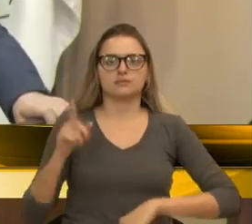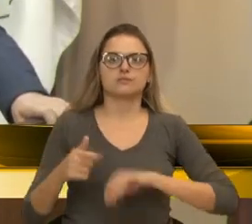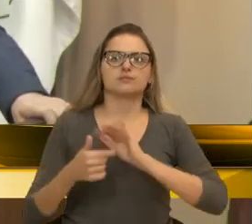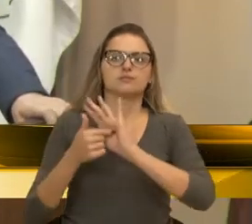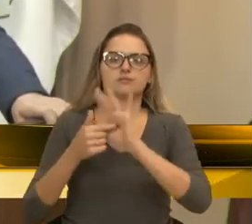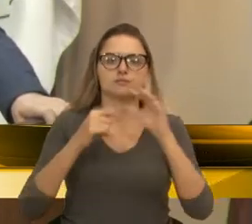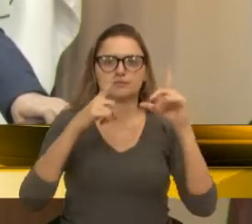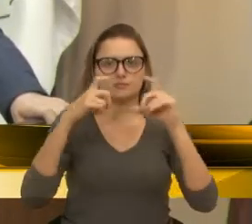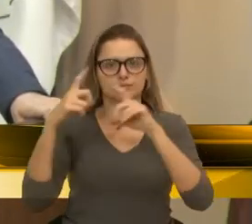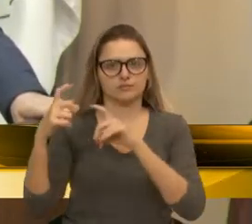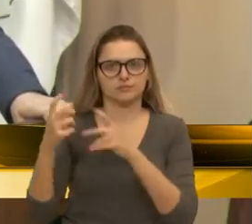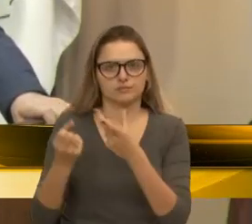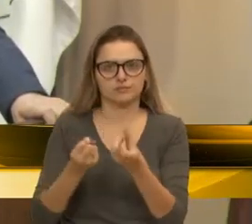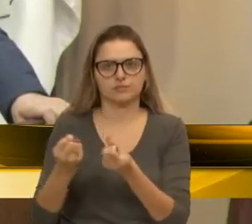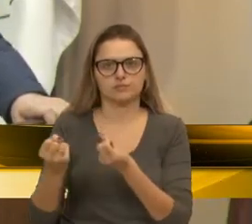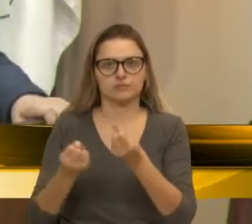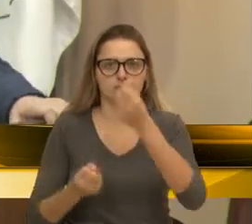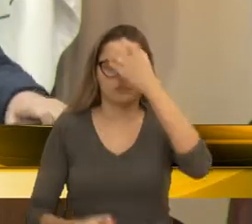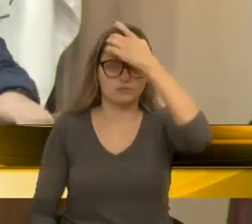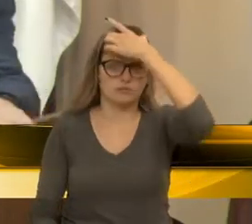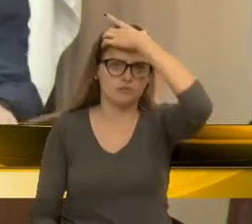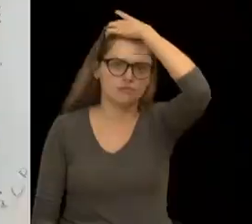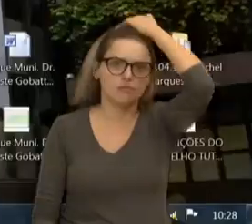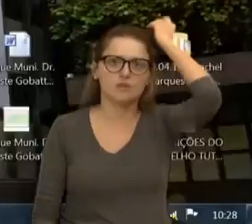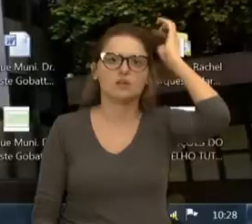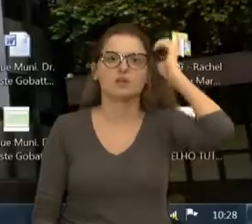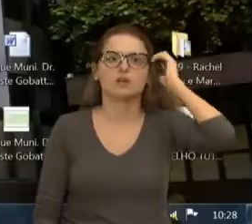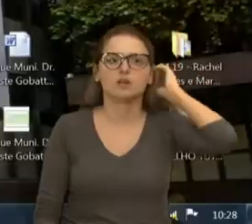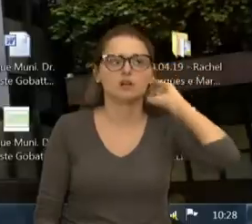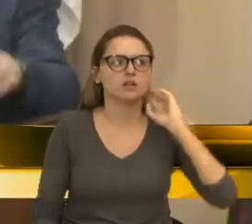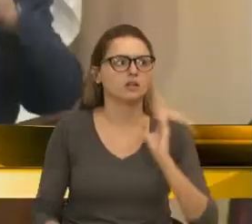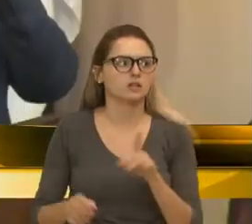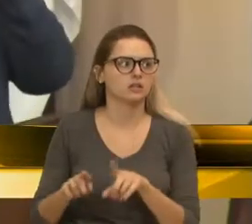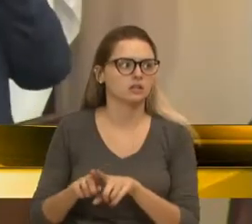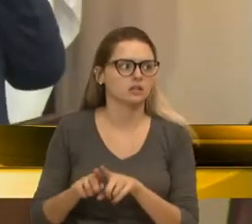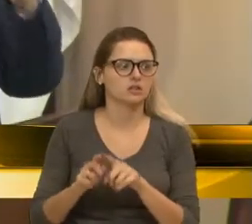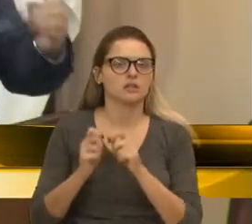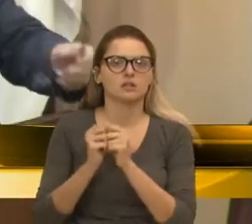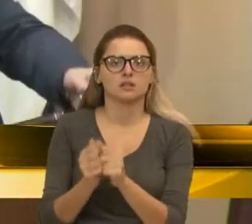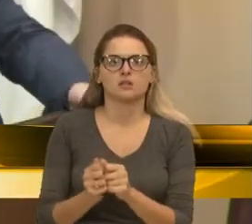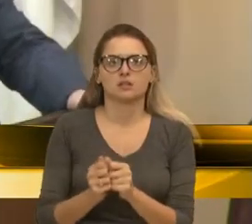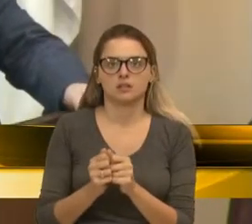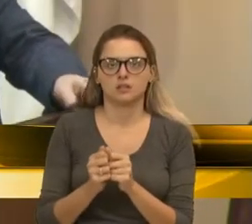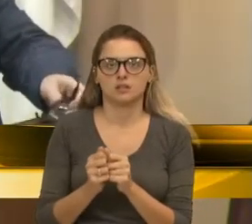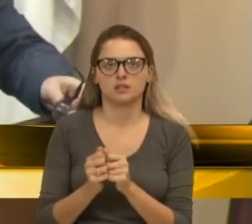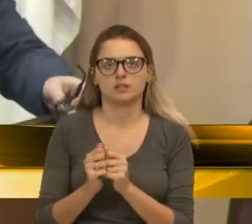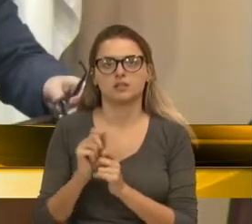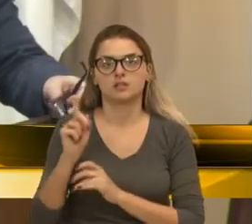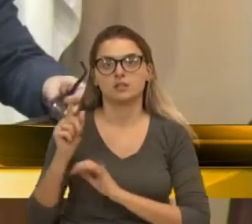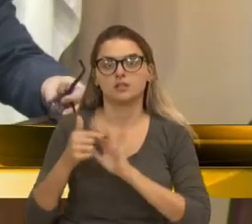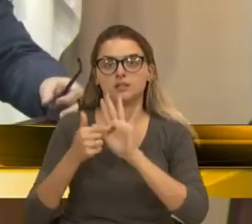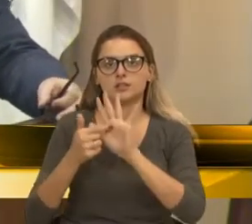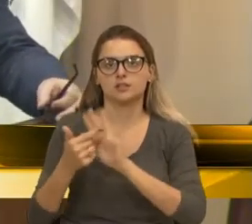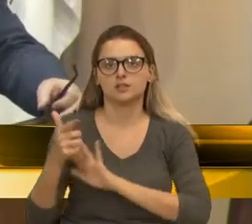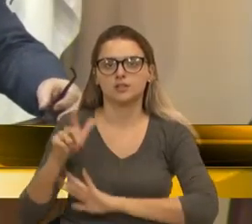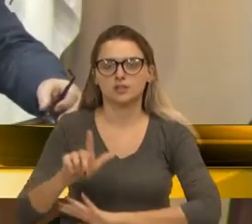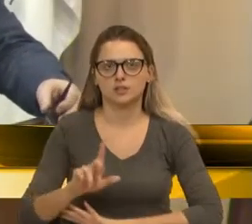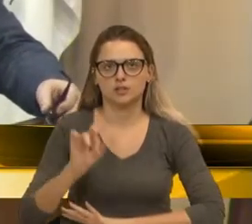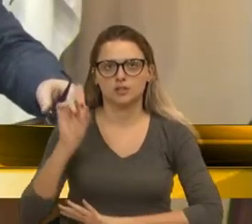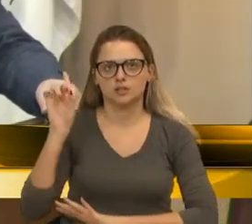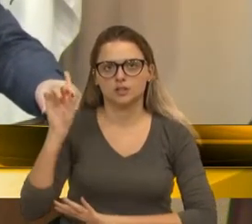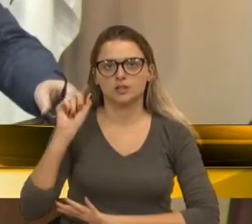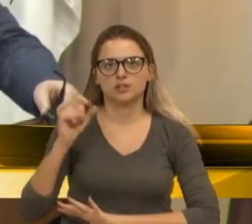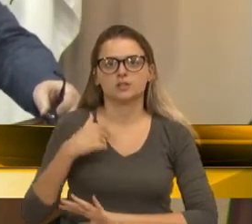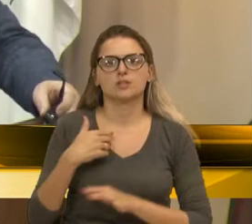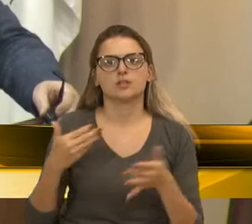aí dos veículos, as fotos dos veículos. Até mostrando de novo, né, o que eu já